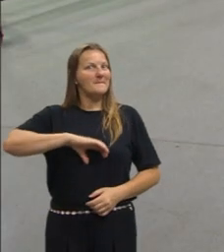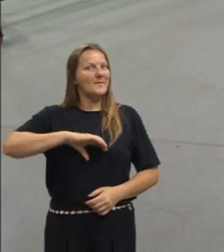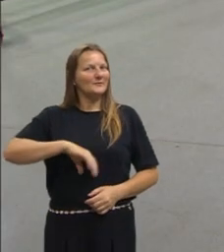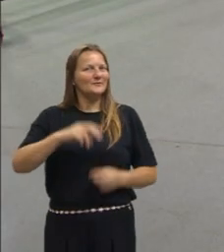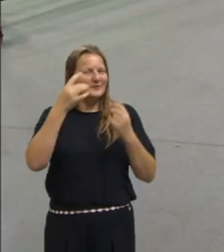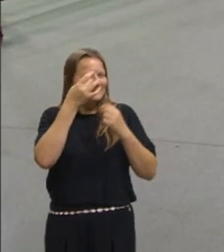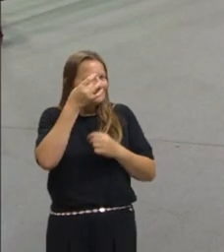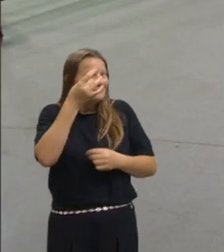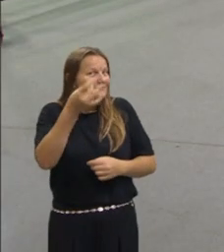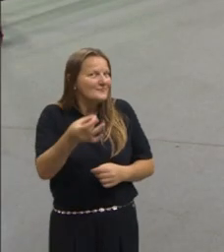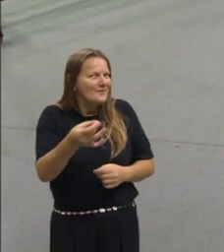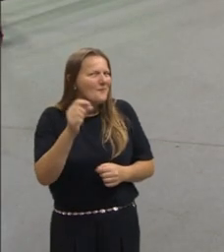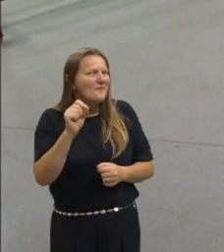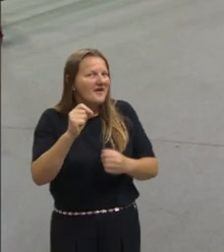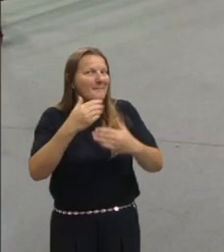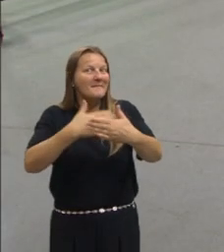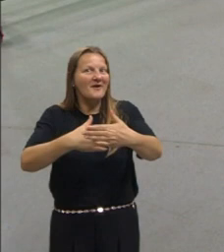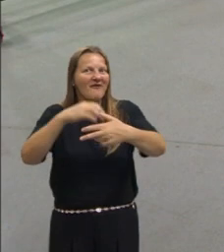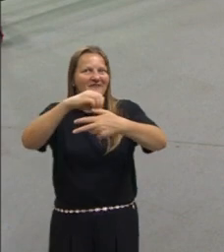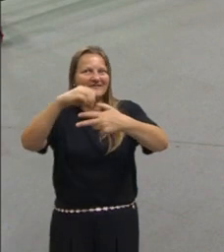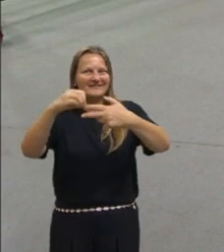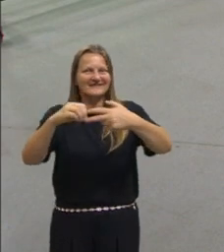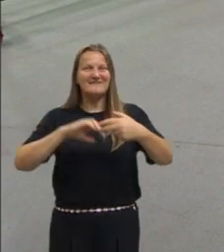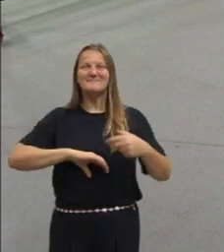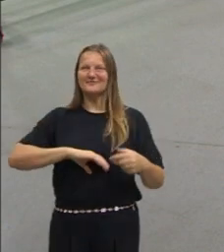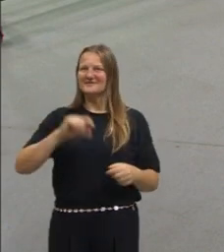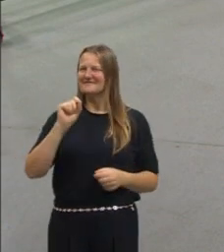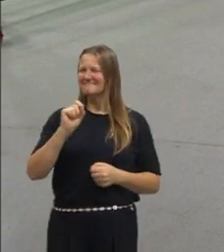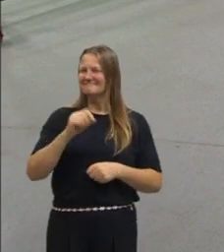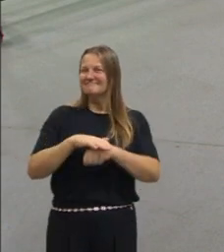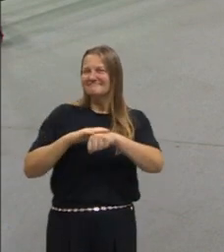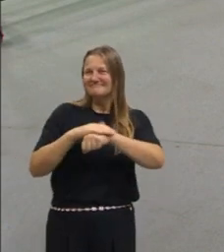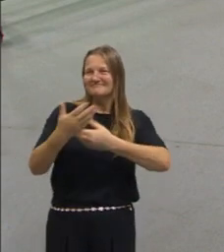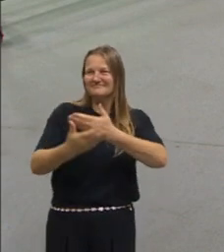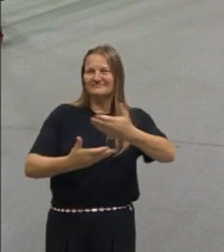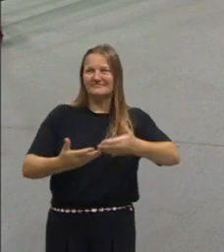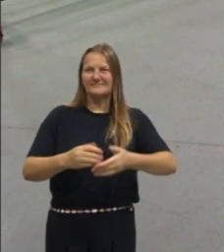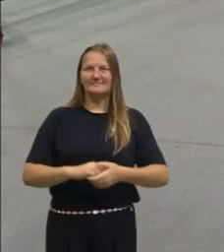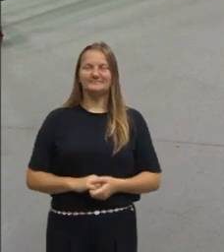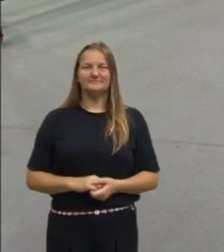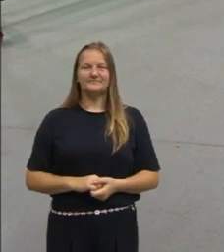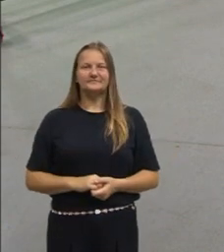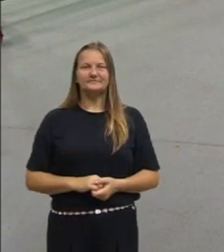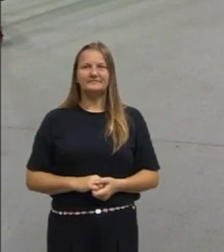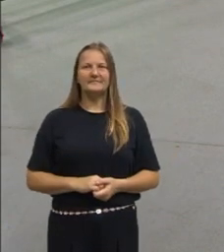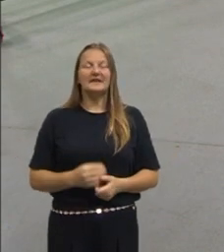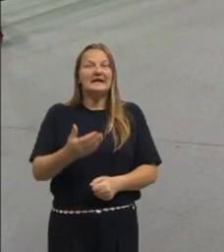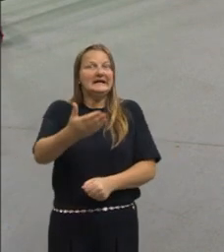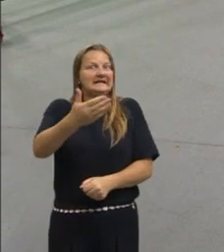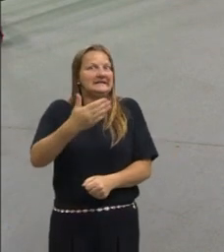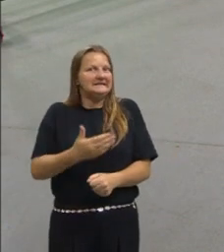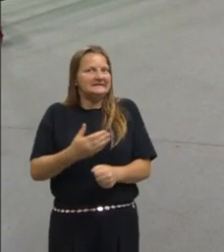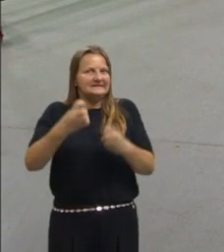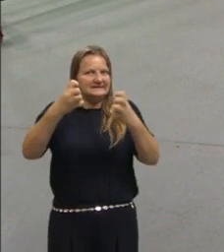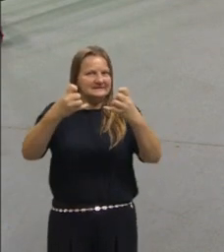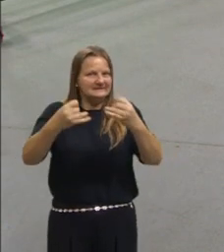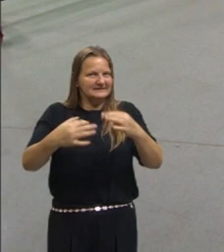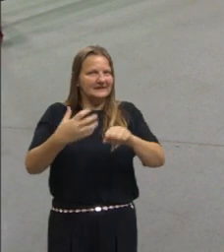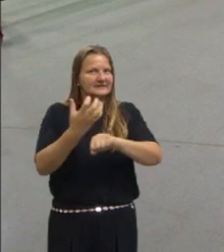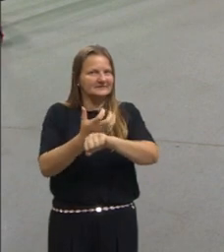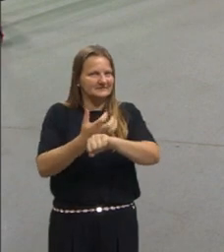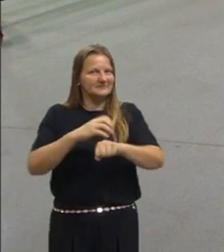aí o que que a gente tem de língua portuguesa e depois a gente faz esse fechamento das linguagens antes de falar especificamente de português